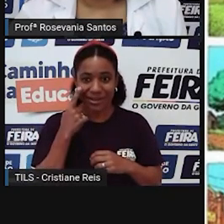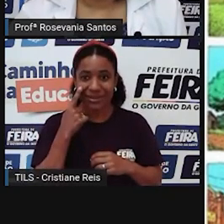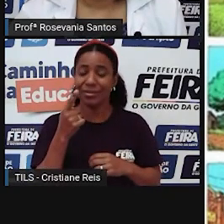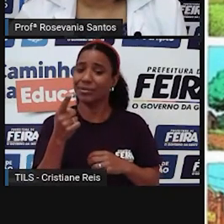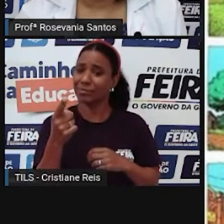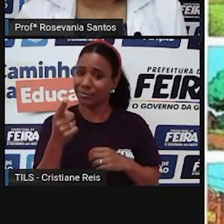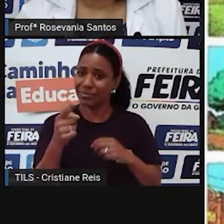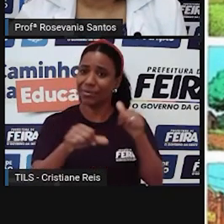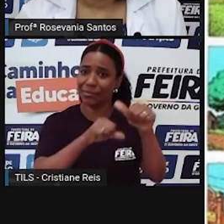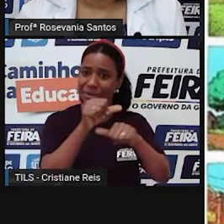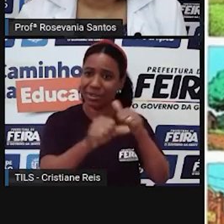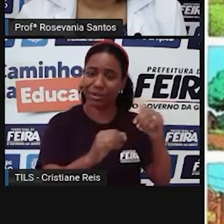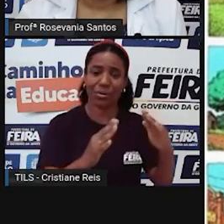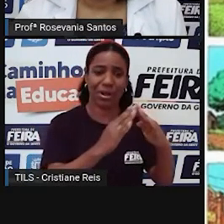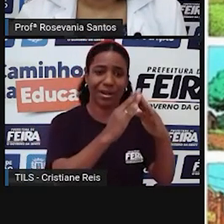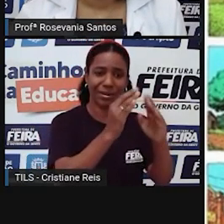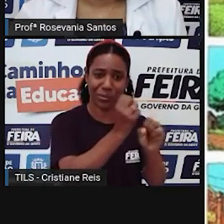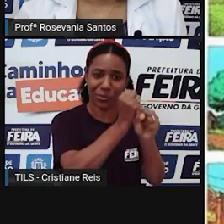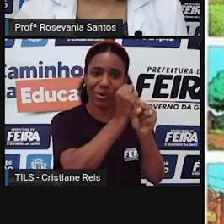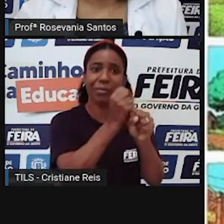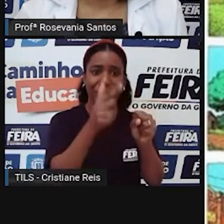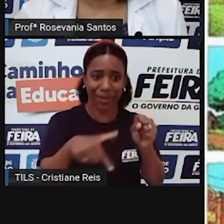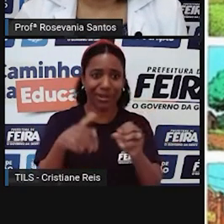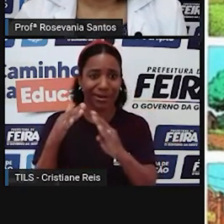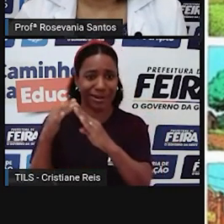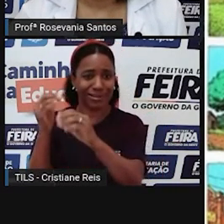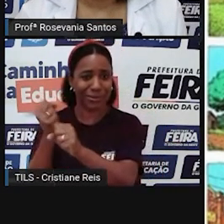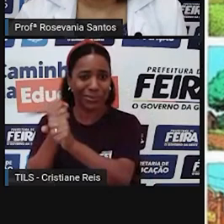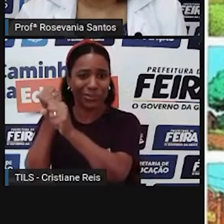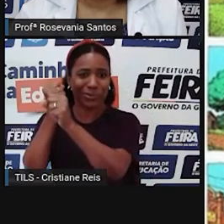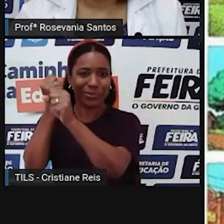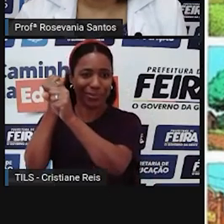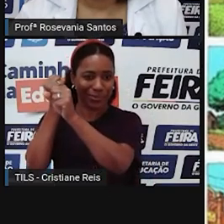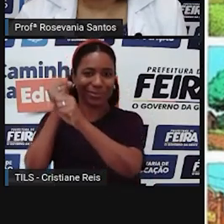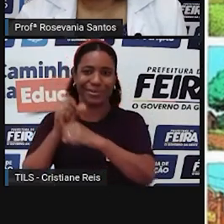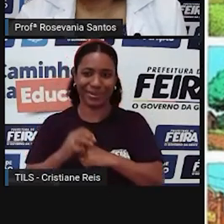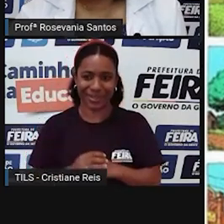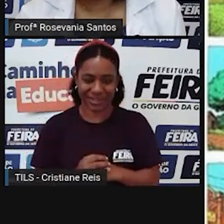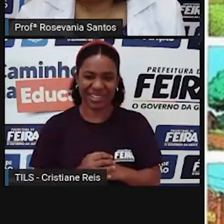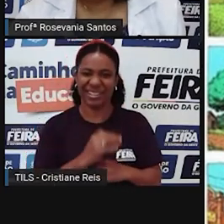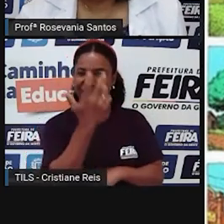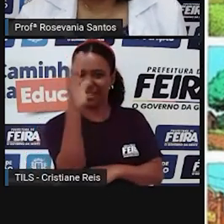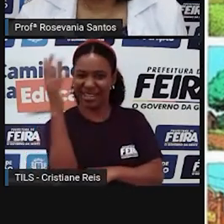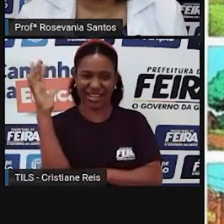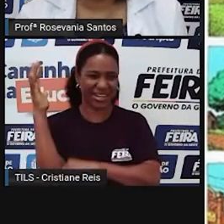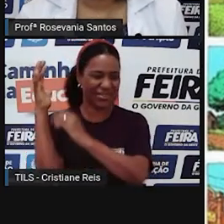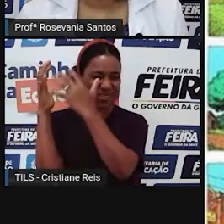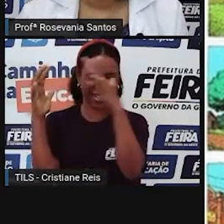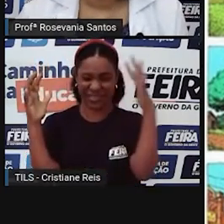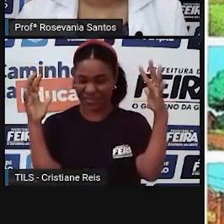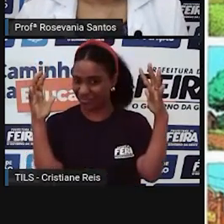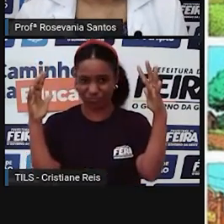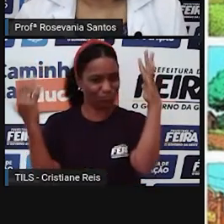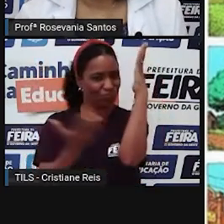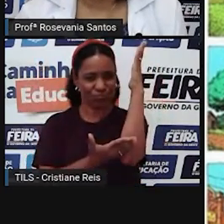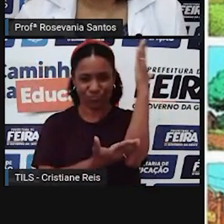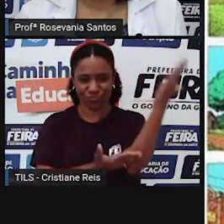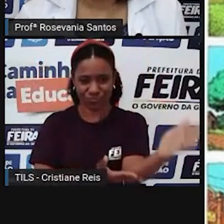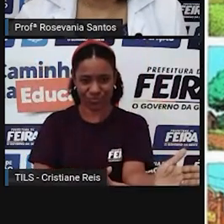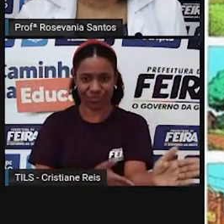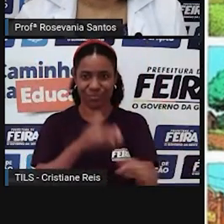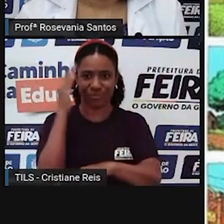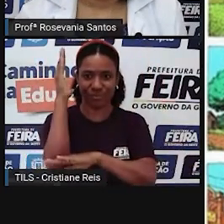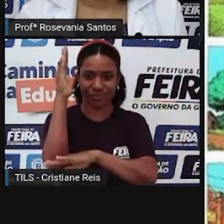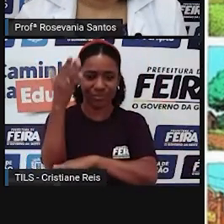que vai aumentando as construções. Eu também vou tirando parte da vegetação original que tinha para